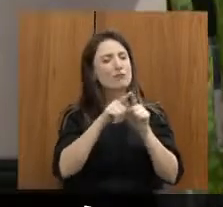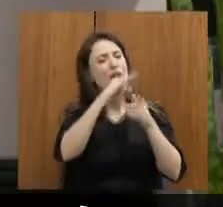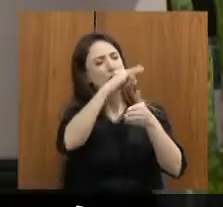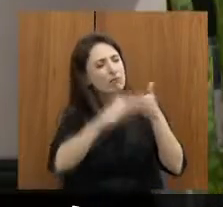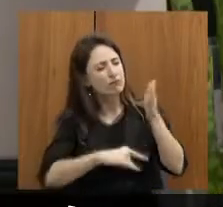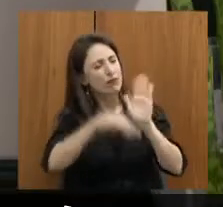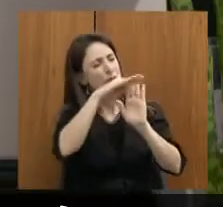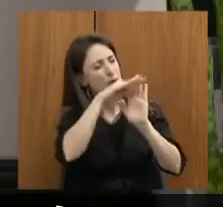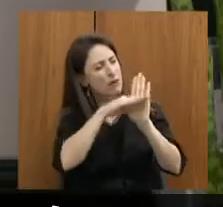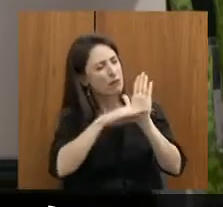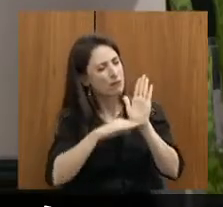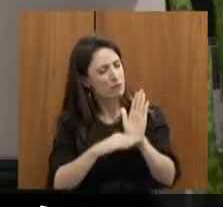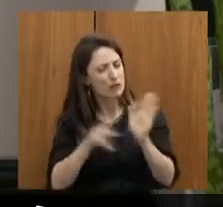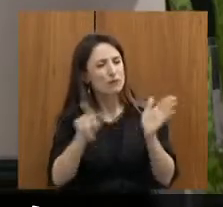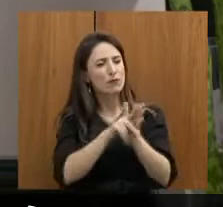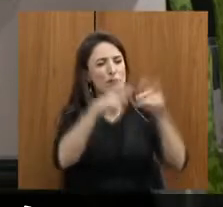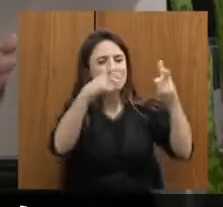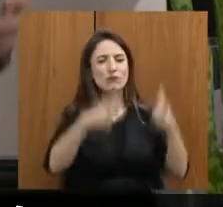territórios tradicionais